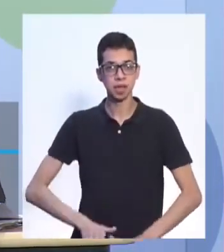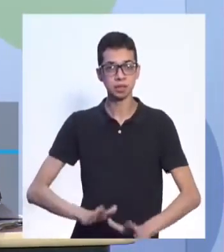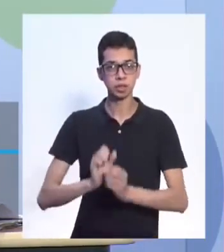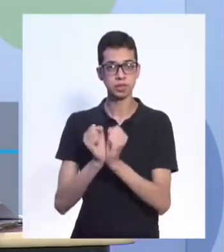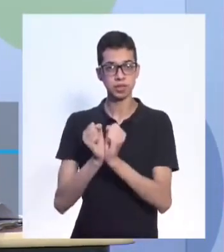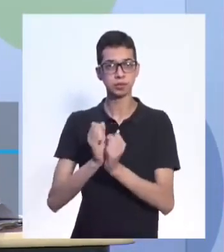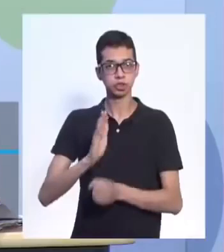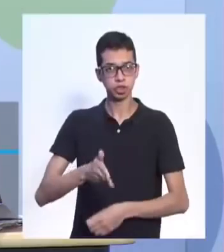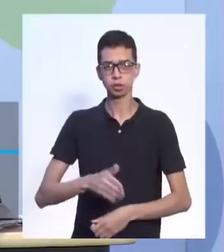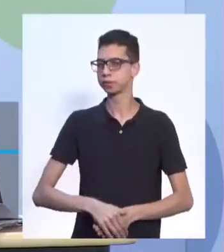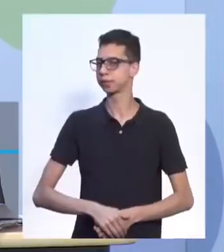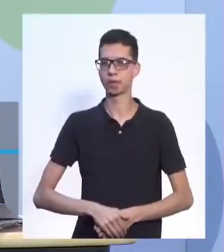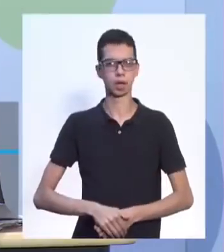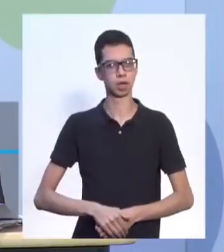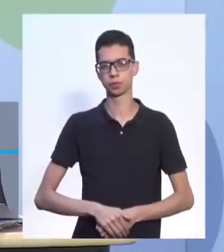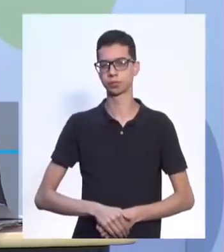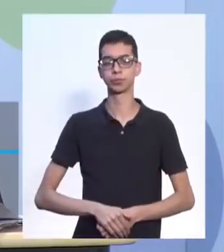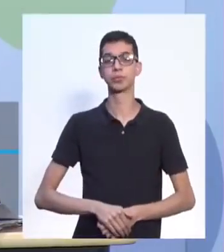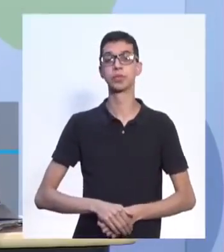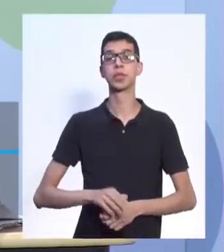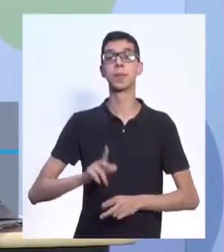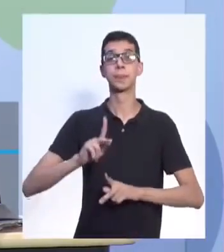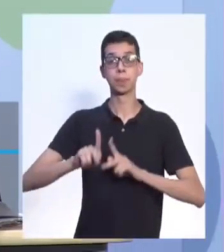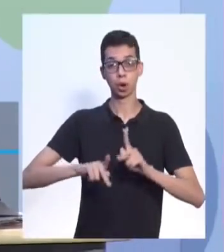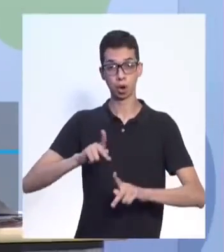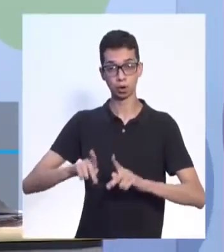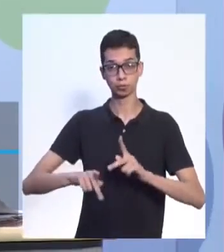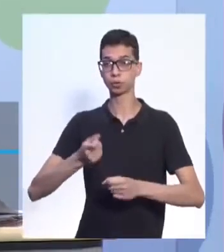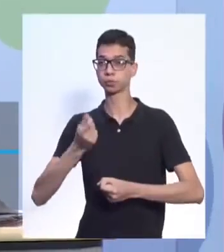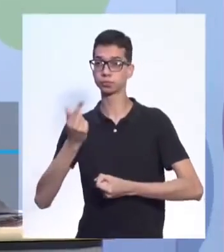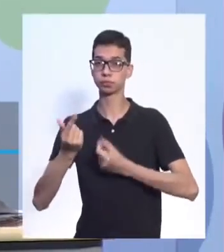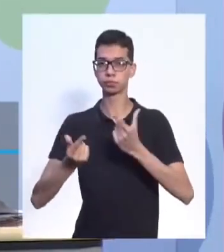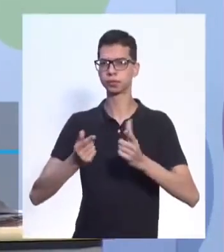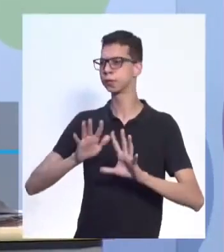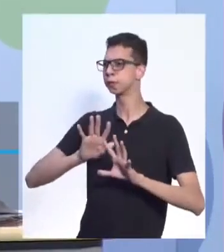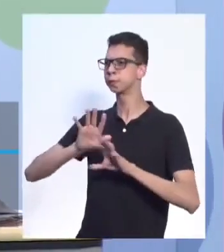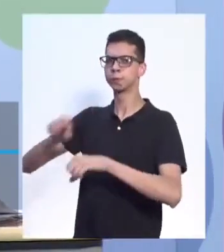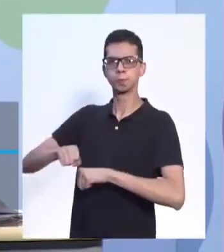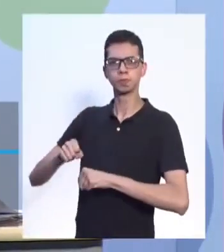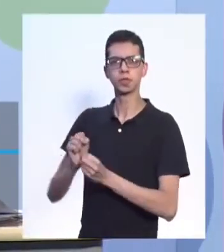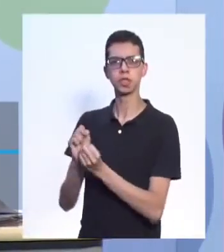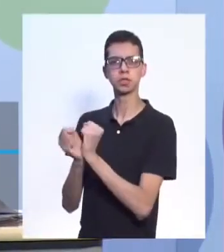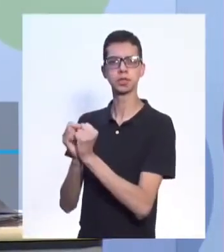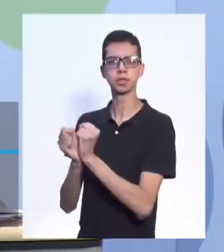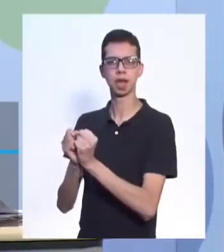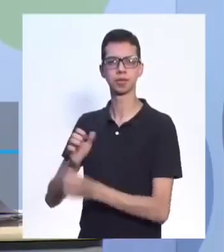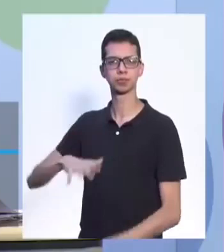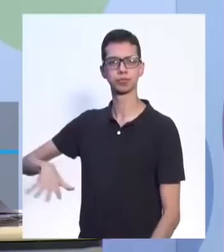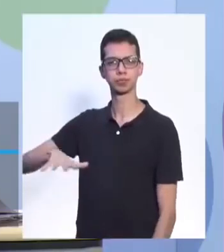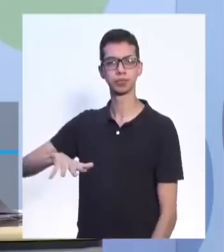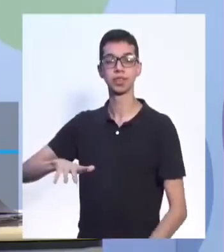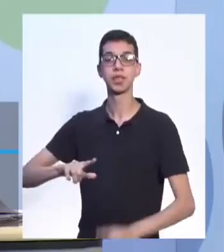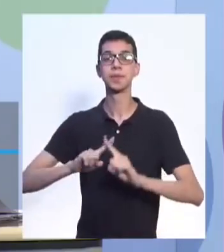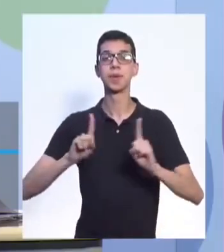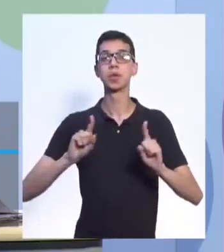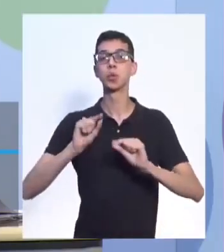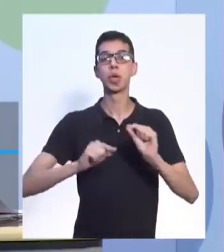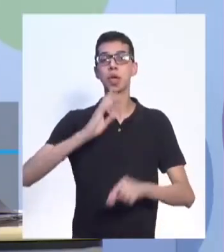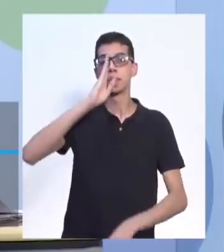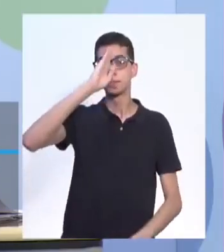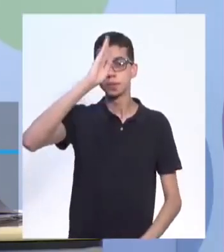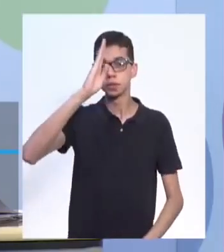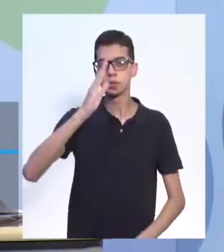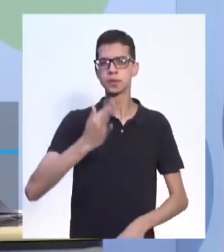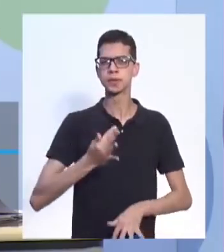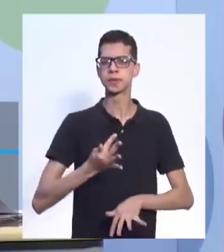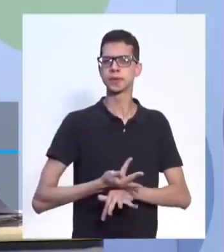de domínio de determinados povos em relação a outros, mas o que existe de mais predominante é a resistência.